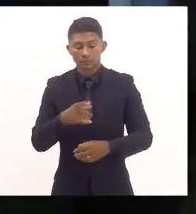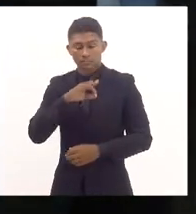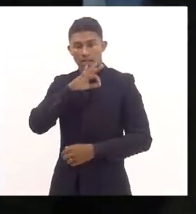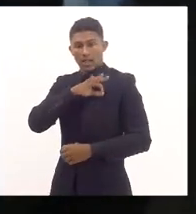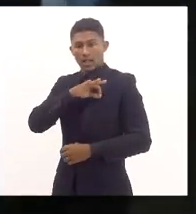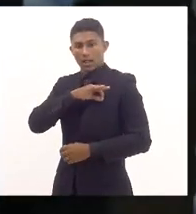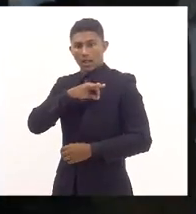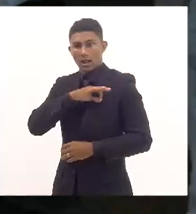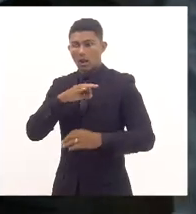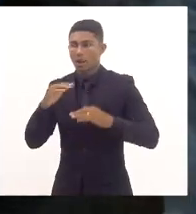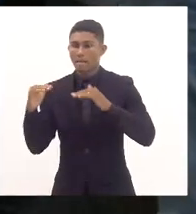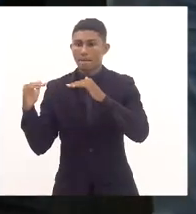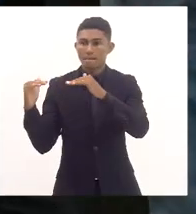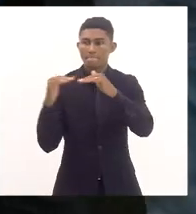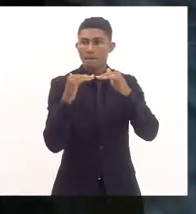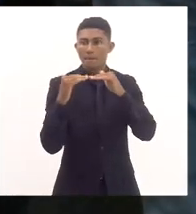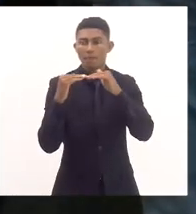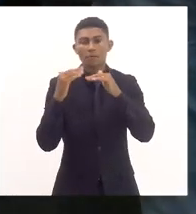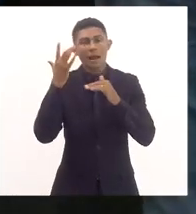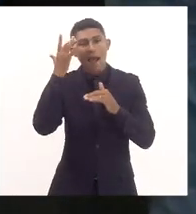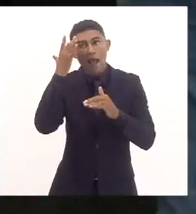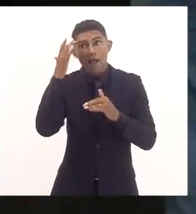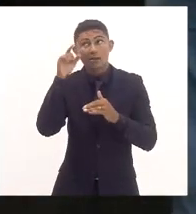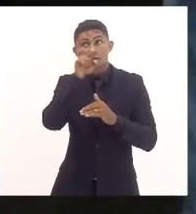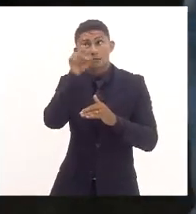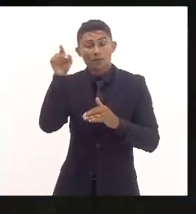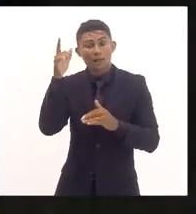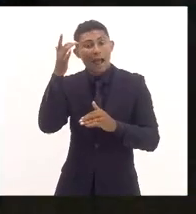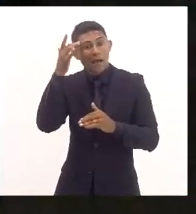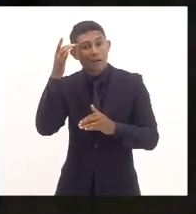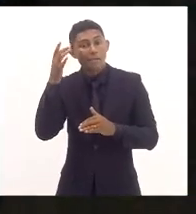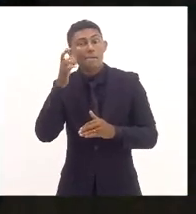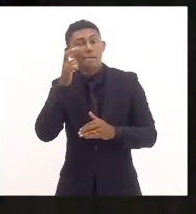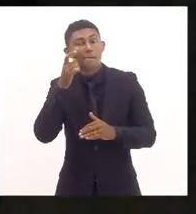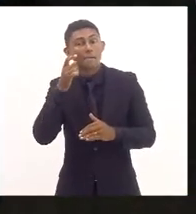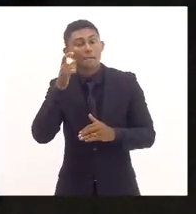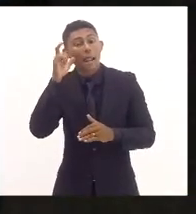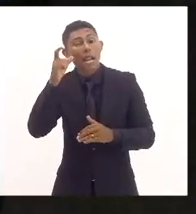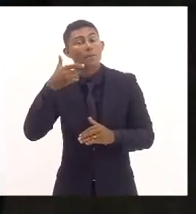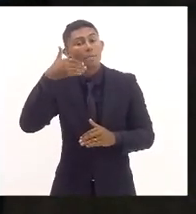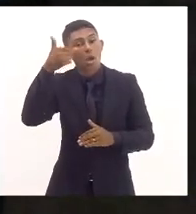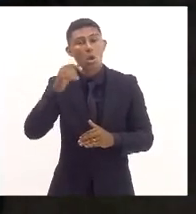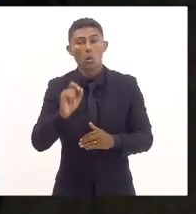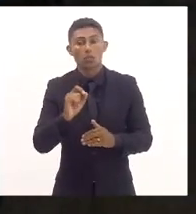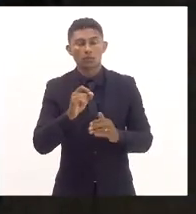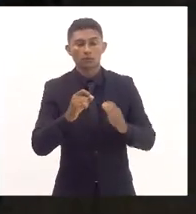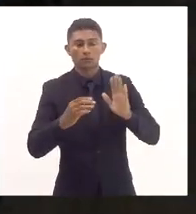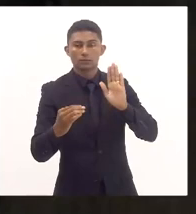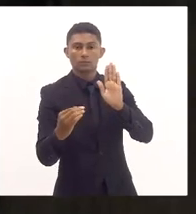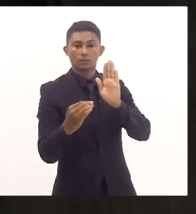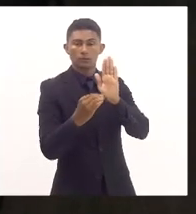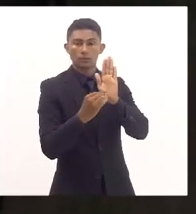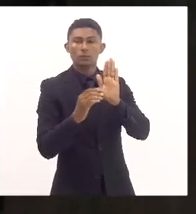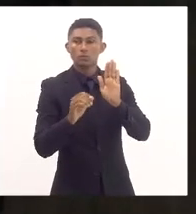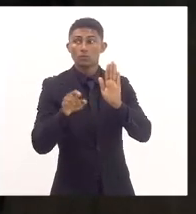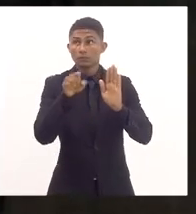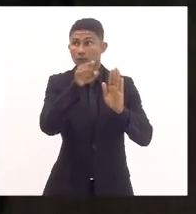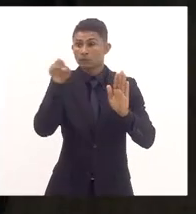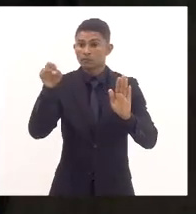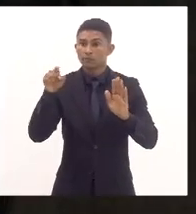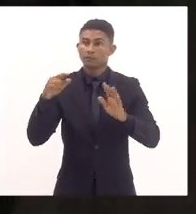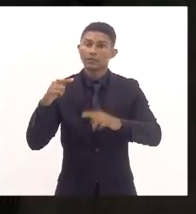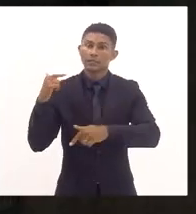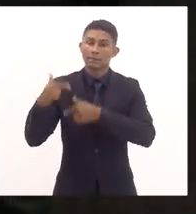salarial eu acho que para vocês é muito mais preciso dizer fica equiparado para fins de progressão na